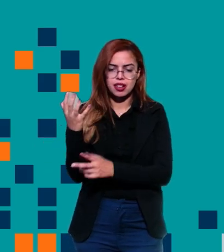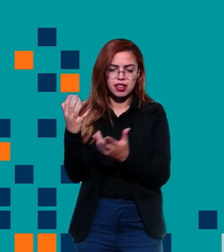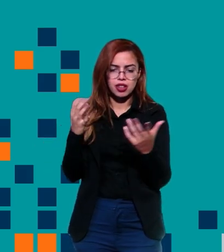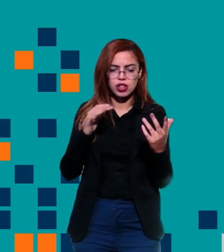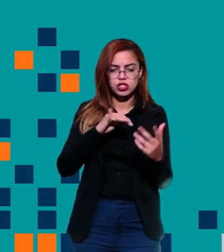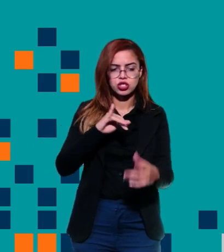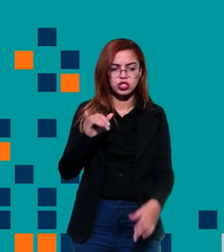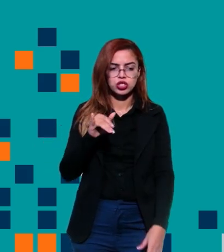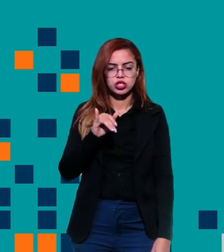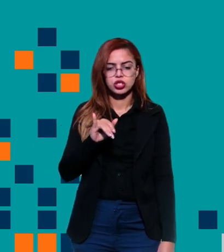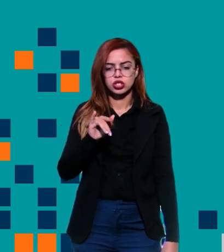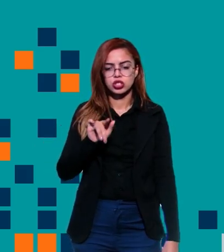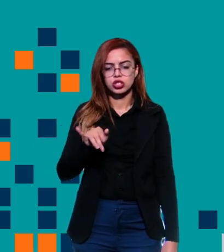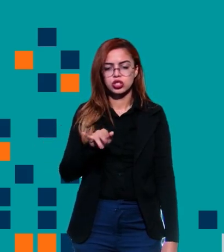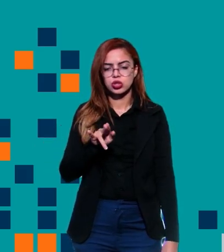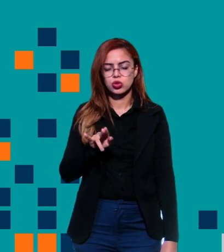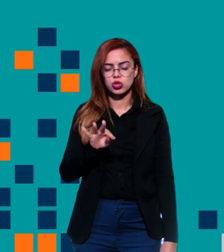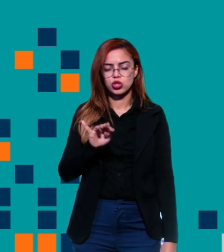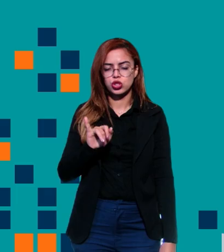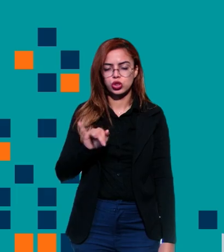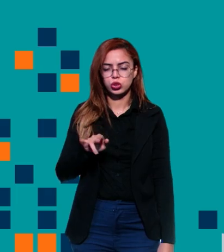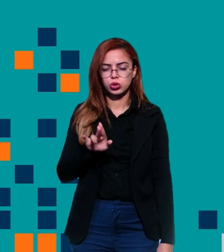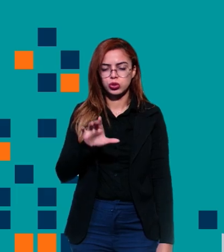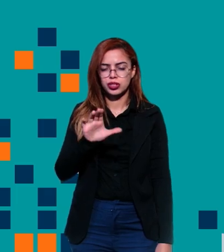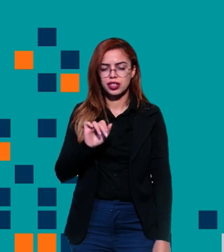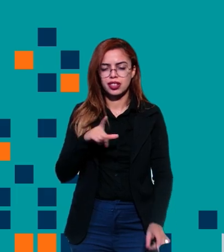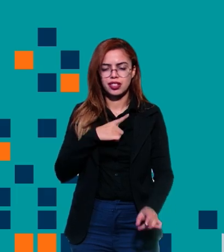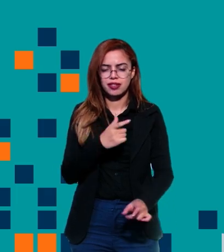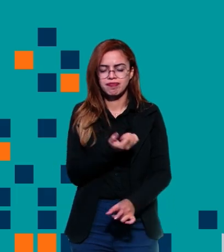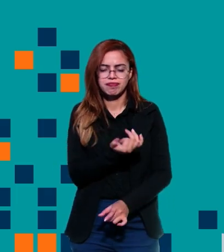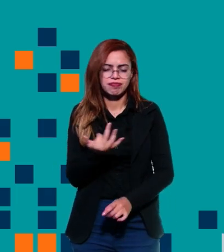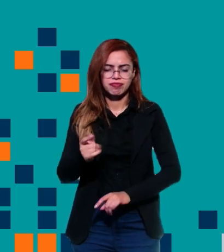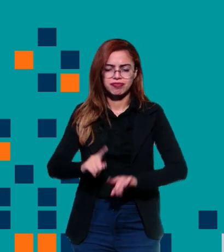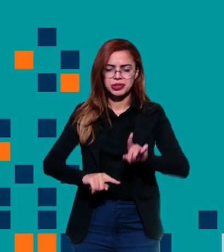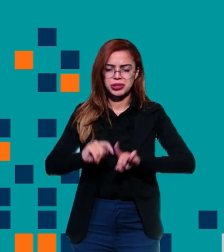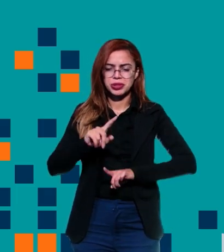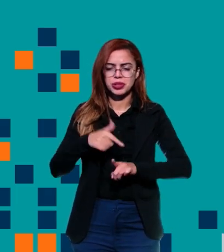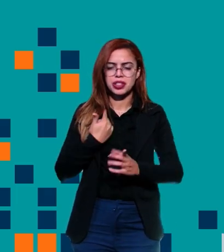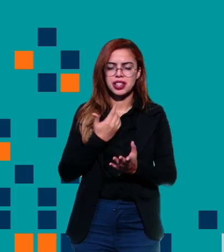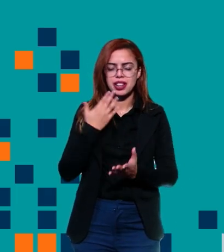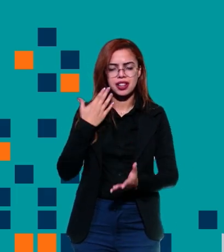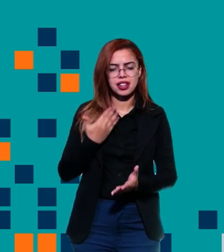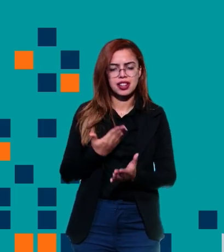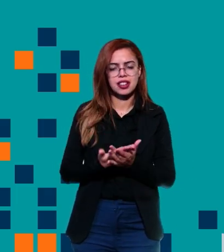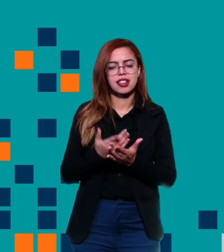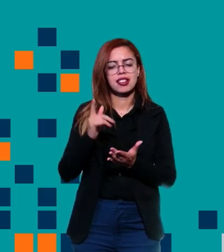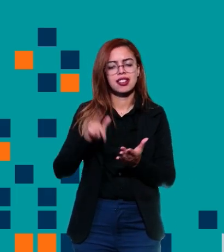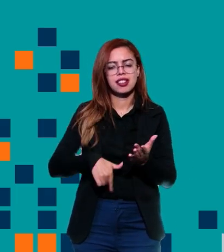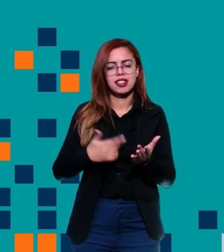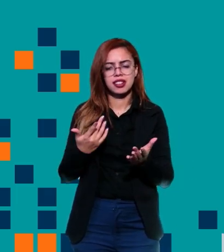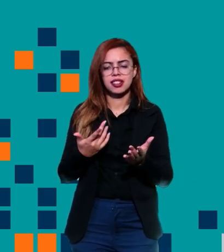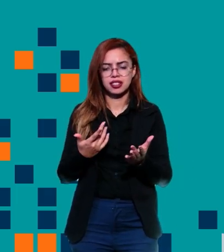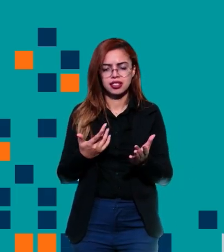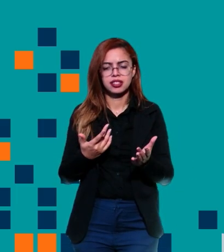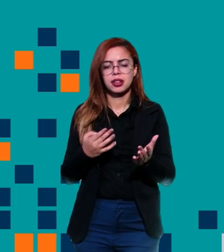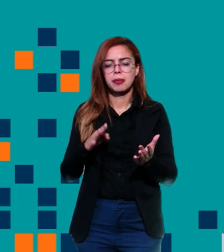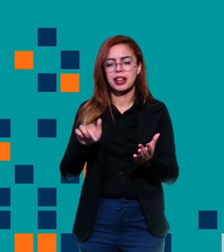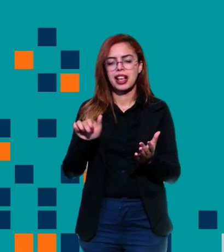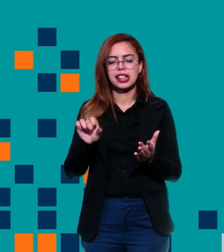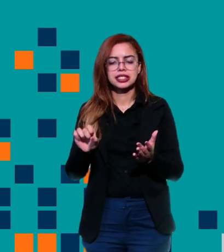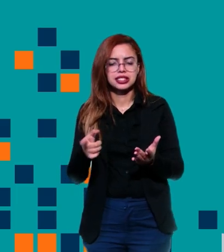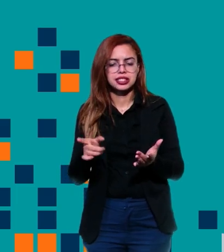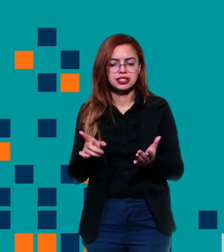Tijuca, então tem vários elementos que a gente acredita, né? Os beirais,